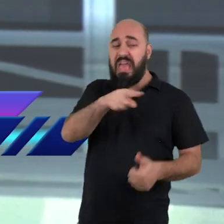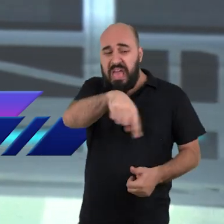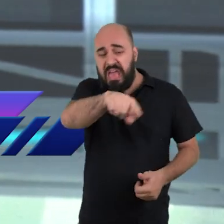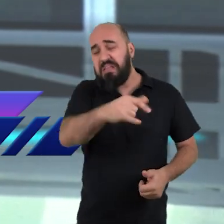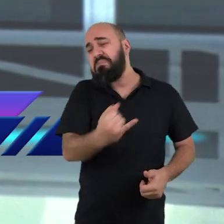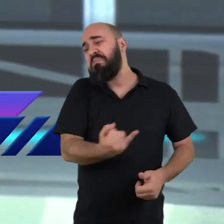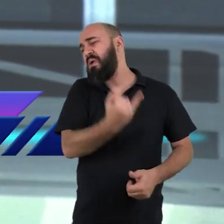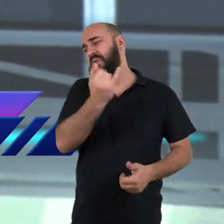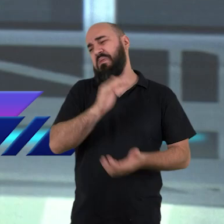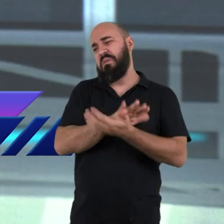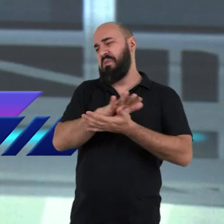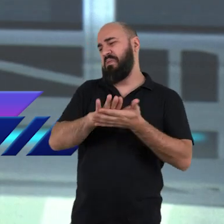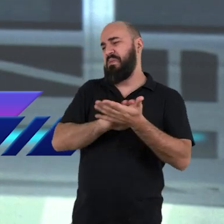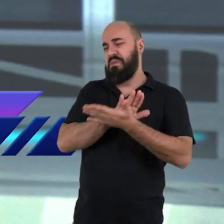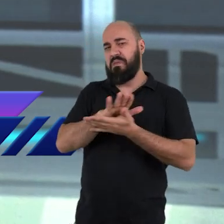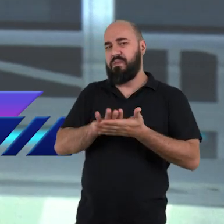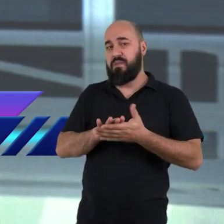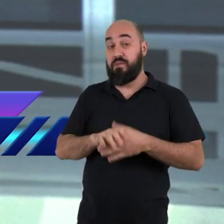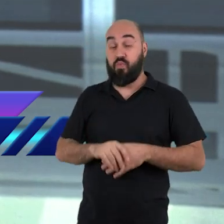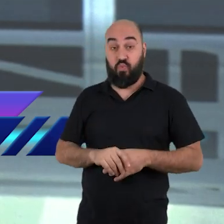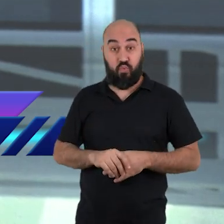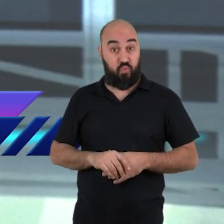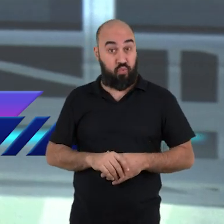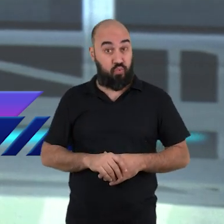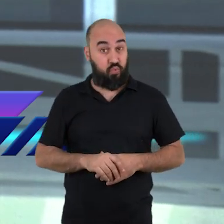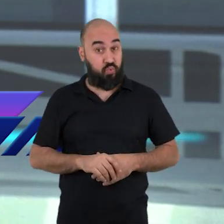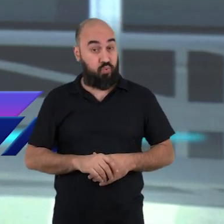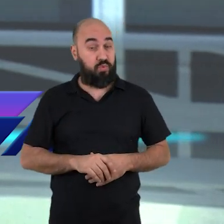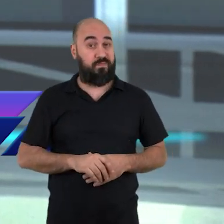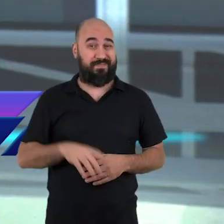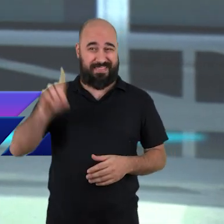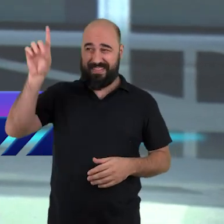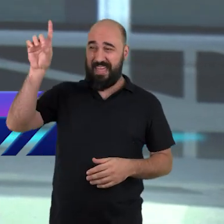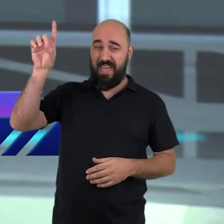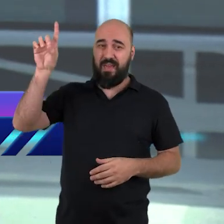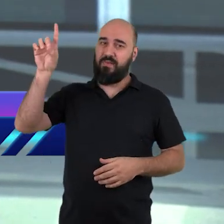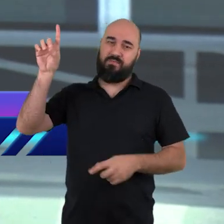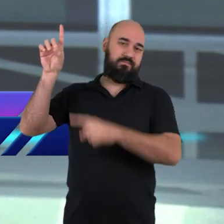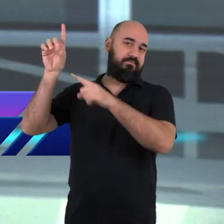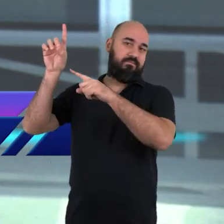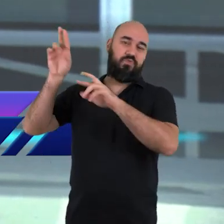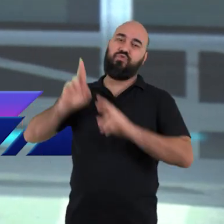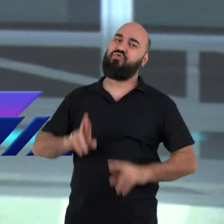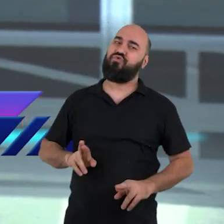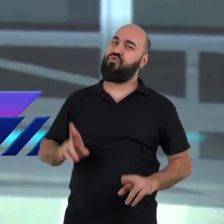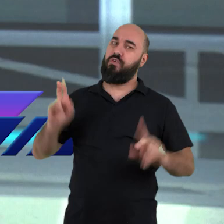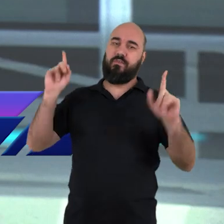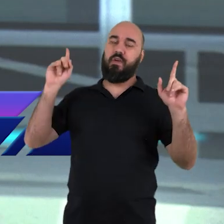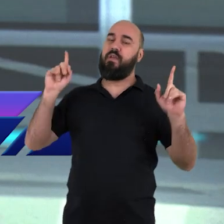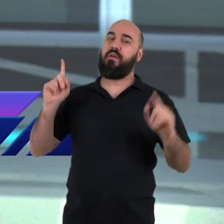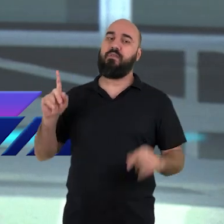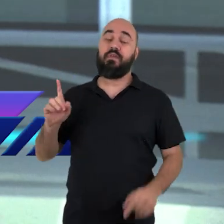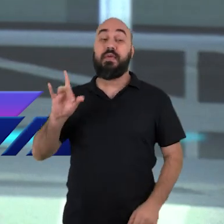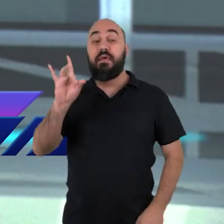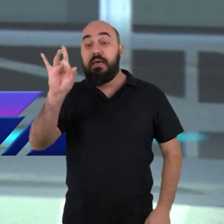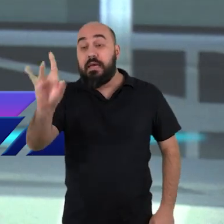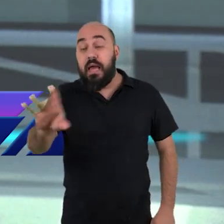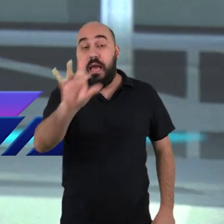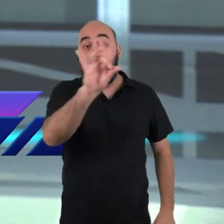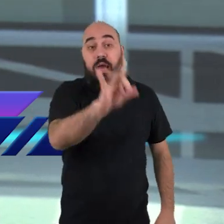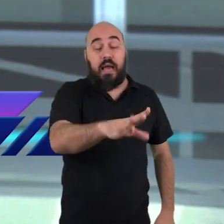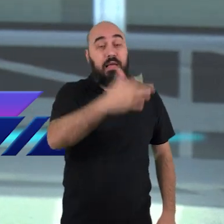eram importantes. O mesmo não acontece com Deus. Para Deus,